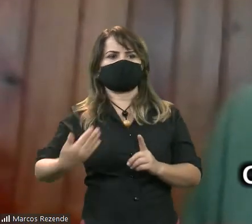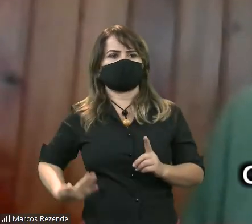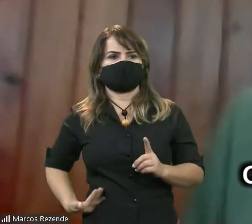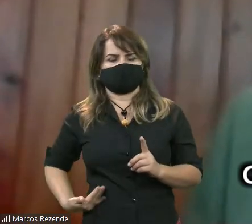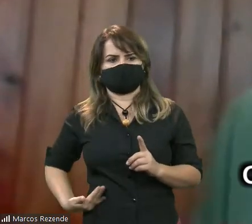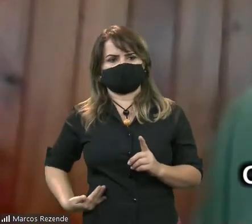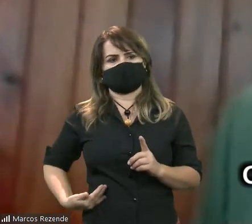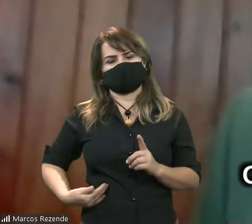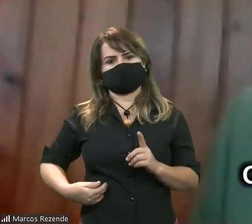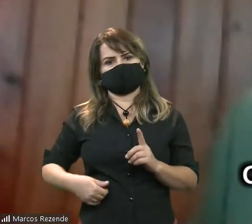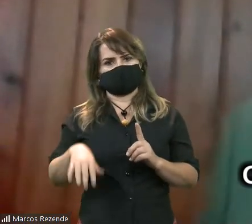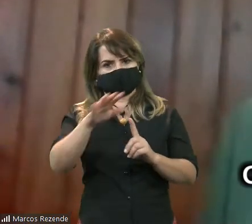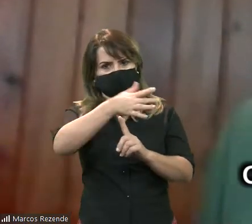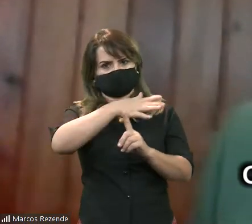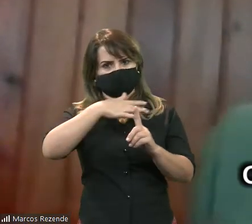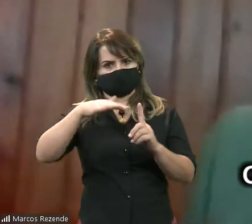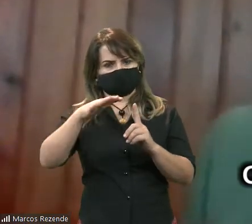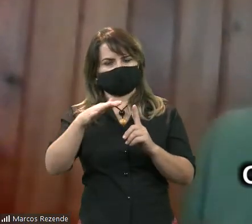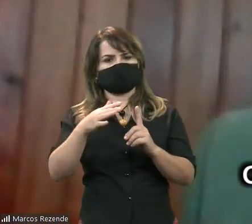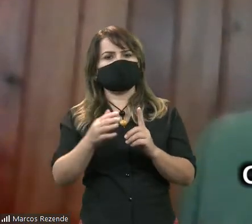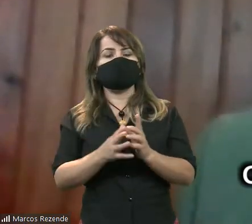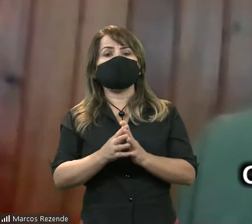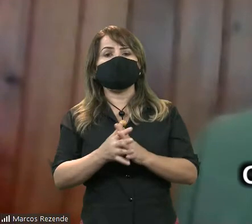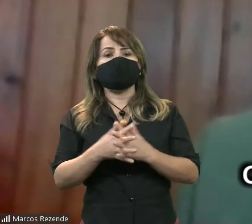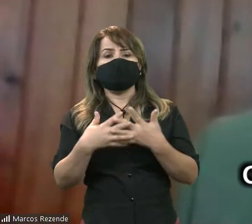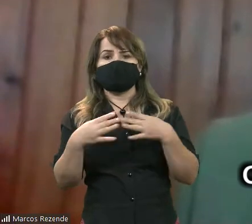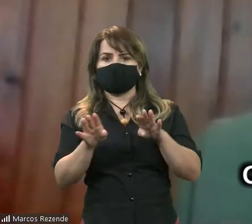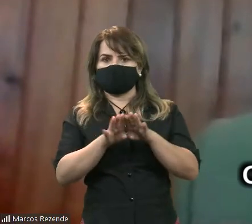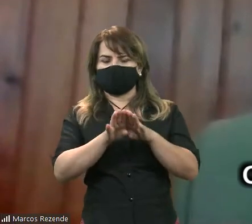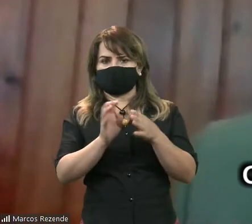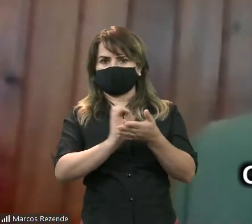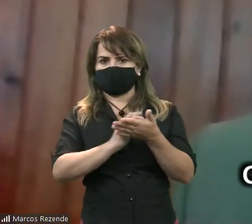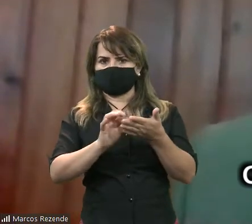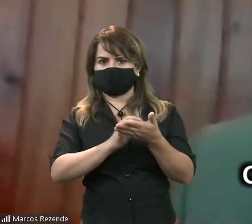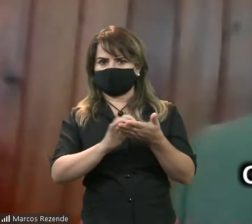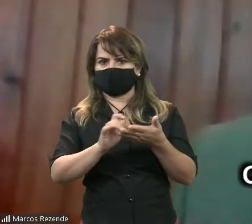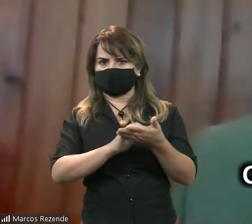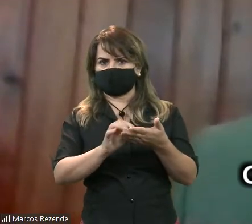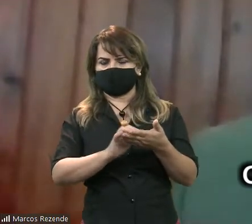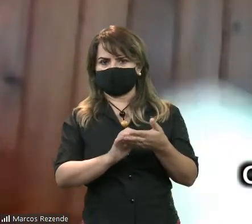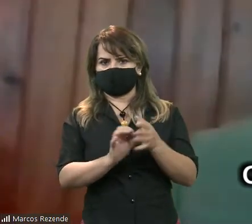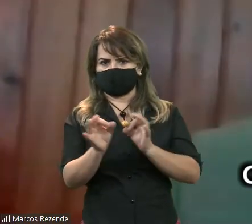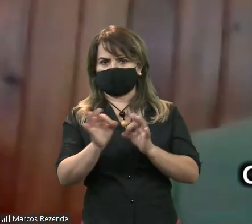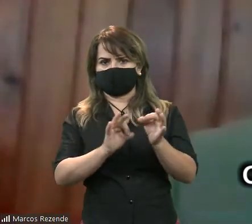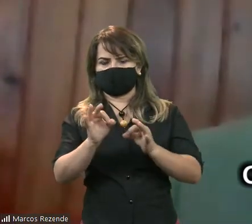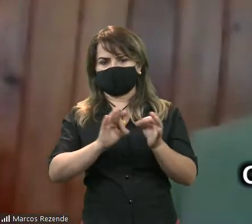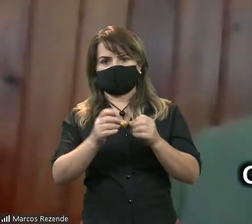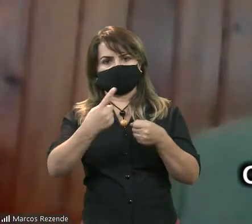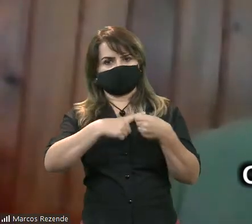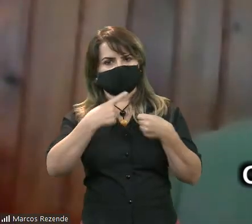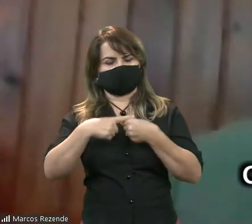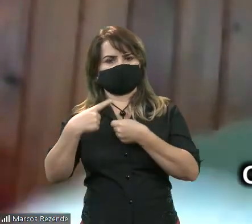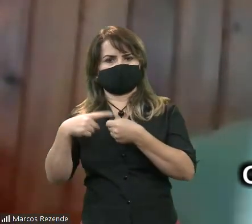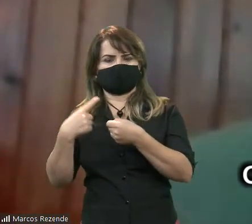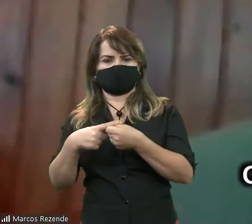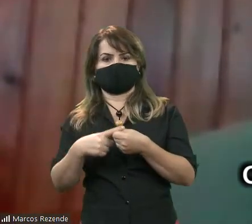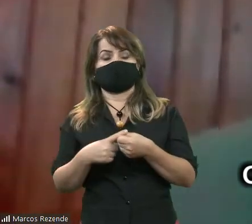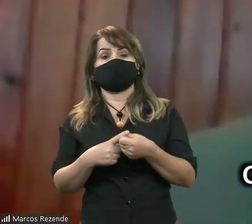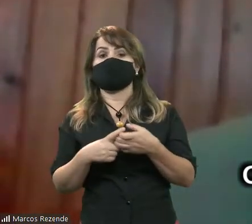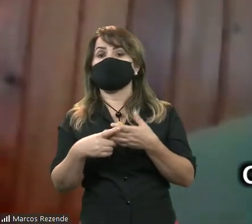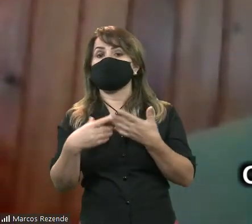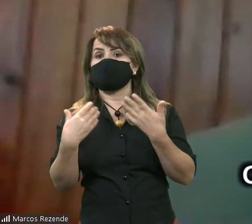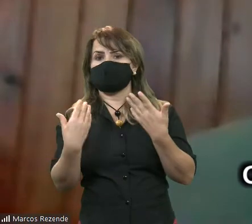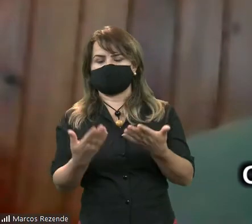extinguindo funções na Secretaria Municipal de Planejamento Urbano e da outras providências. Mencionado